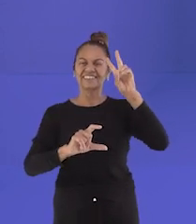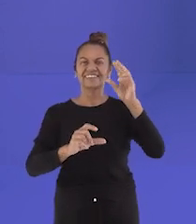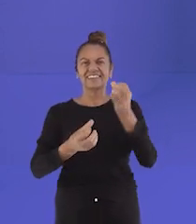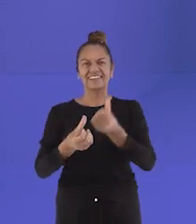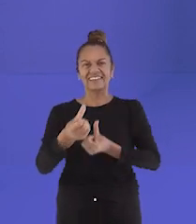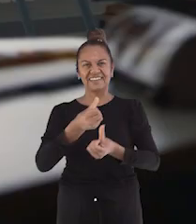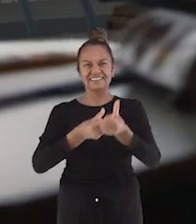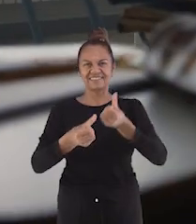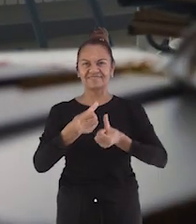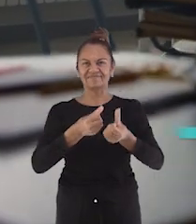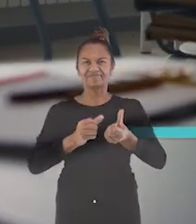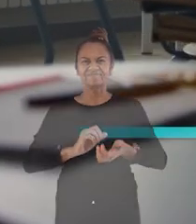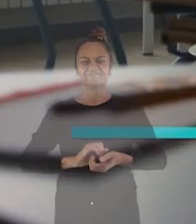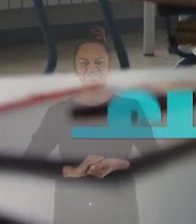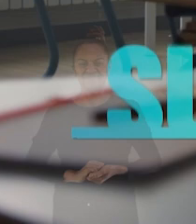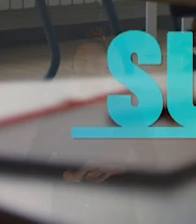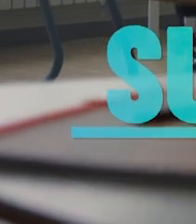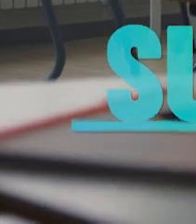Eija.